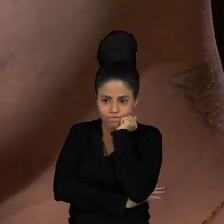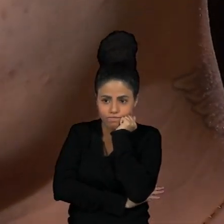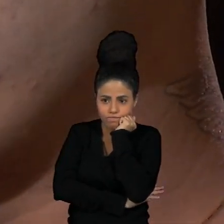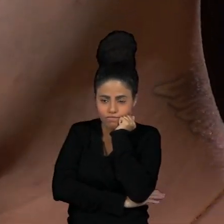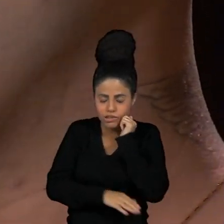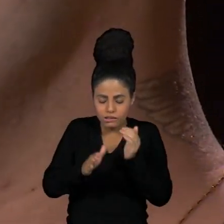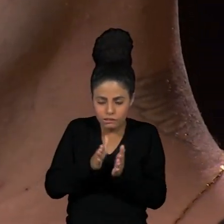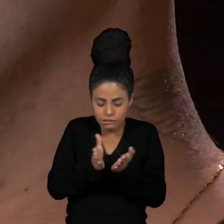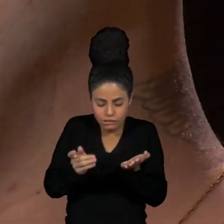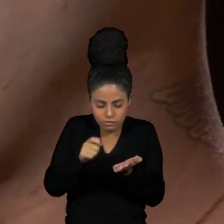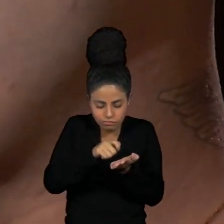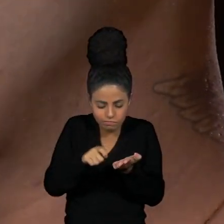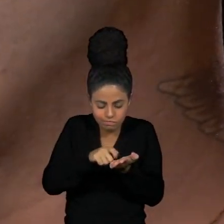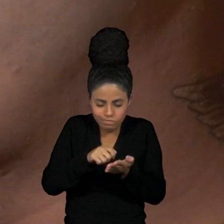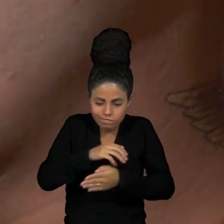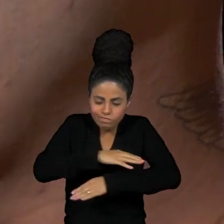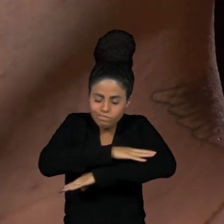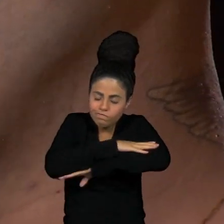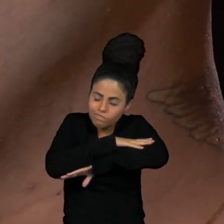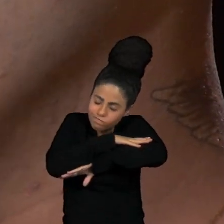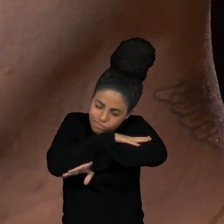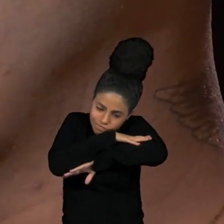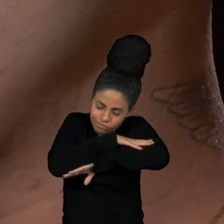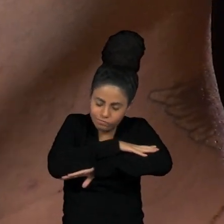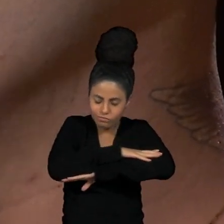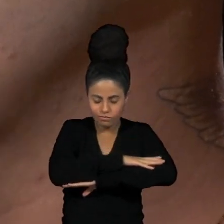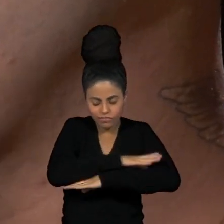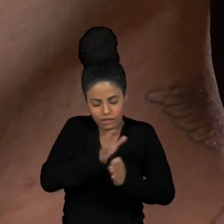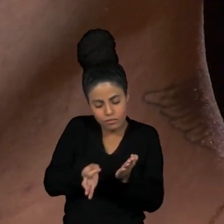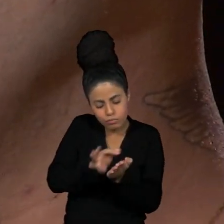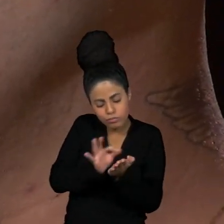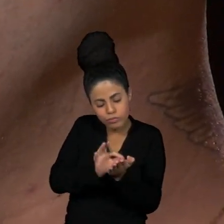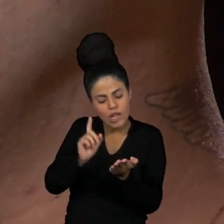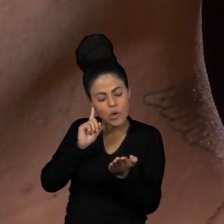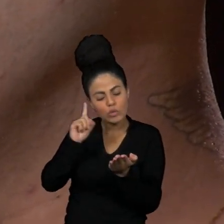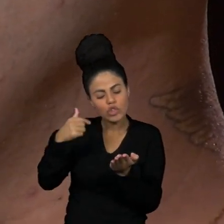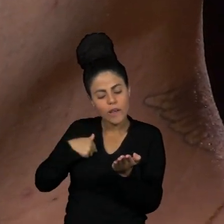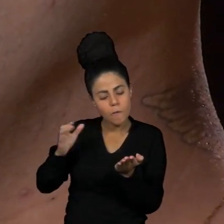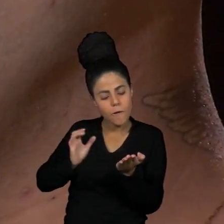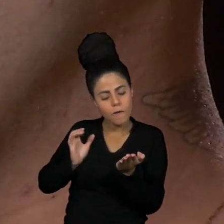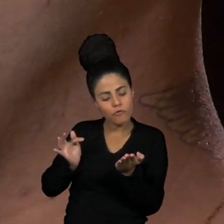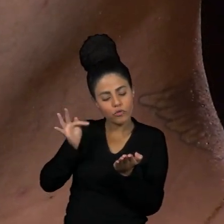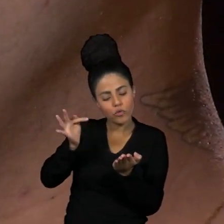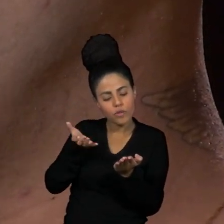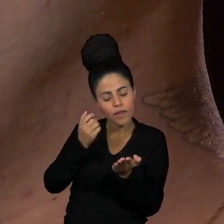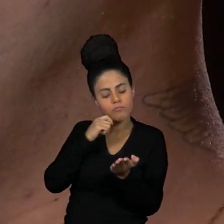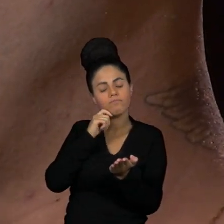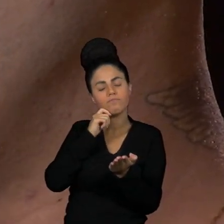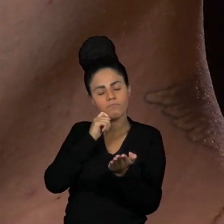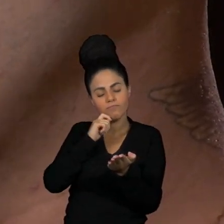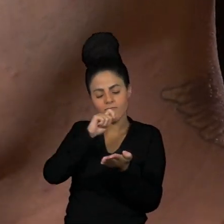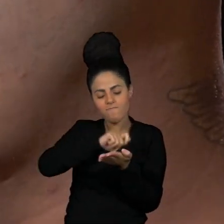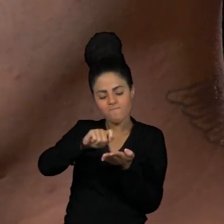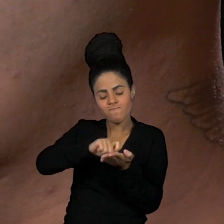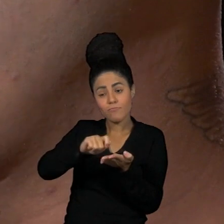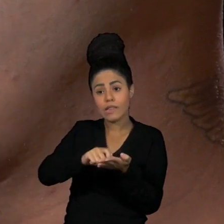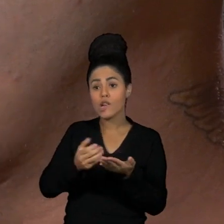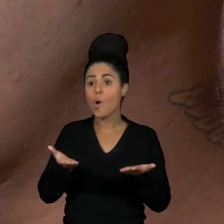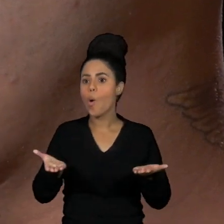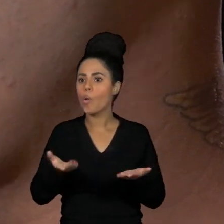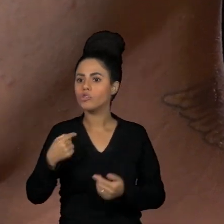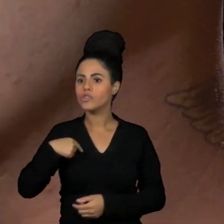o caderno, baixei a cabeça e na última folha eu escrevi assim, um dia eu vou ser rico. Né, então, hoje eu entendo